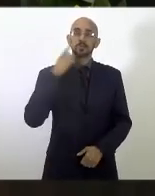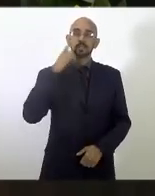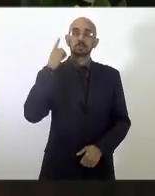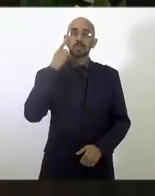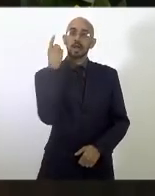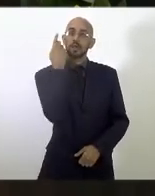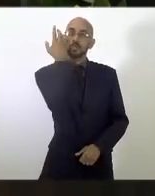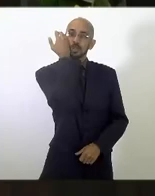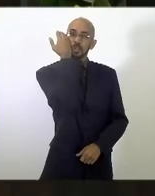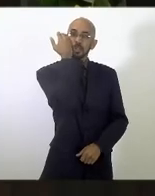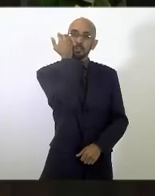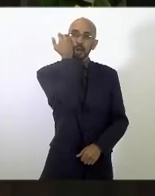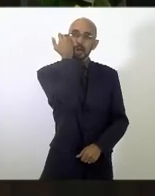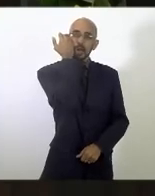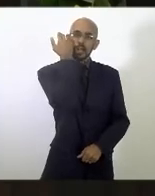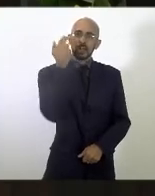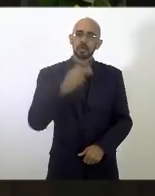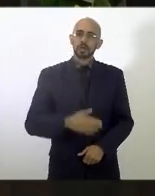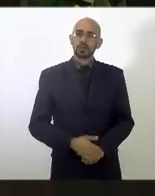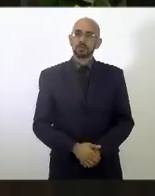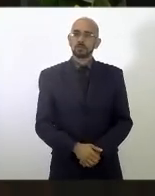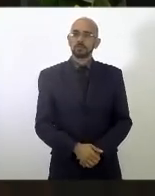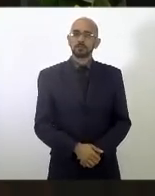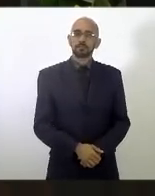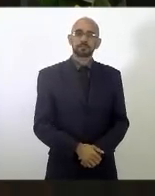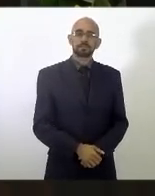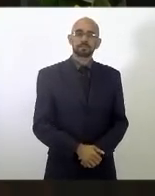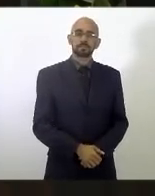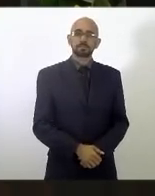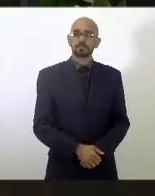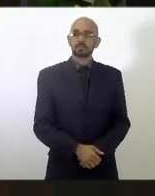Deputado Eliomar Coelho.